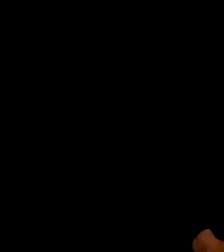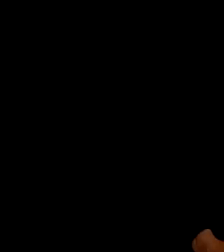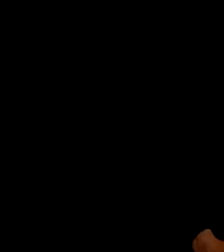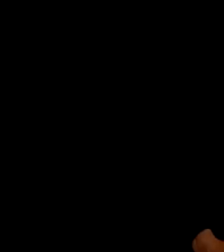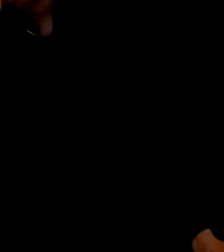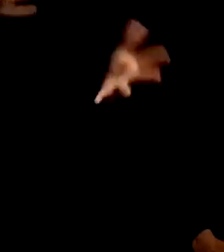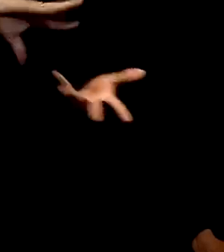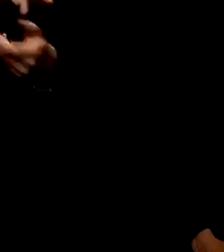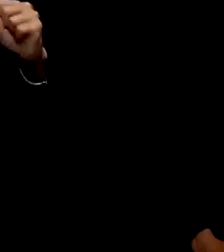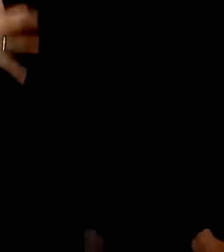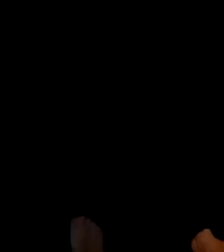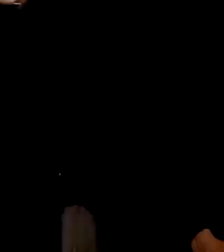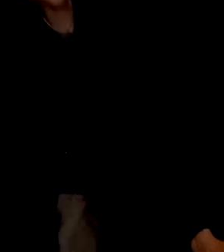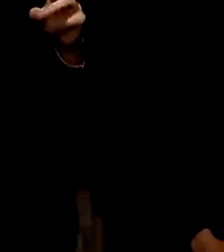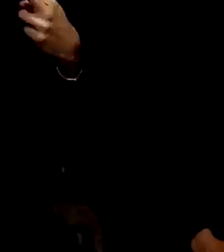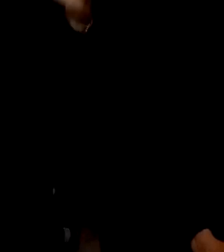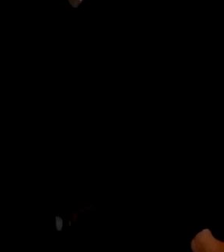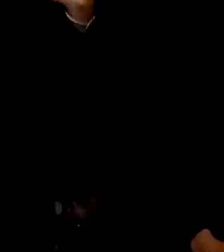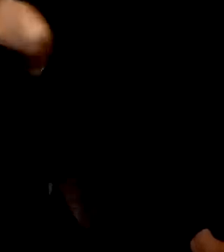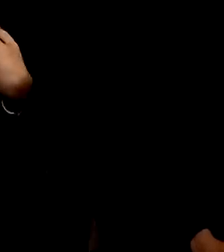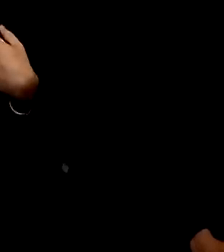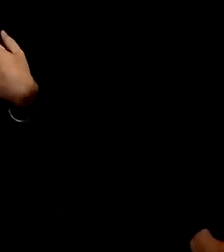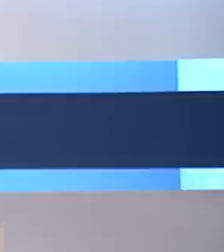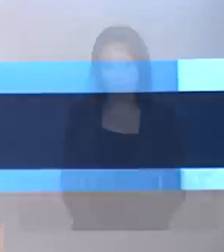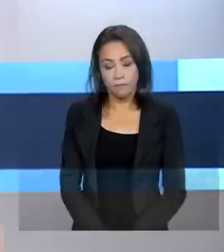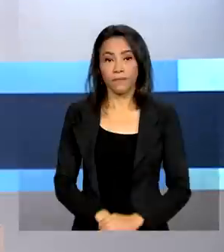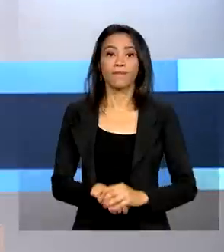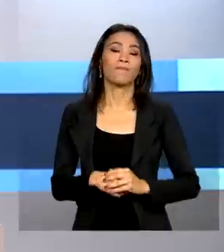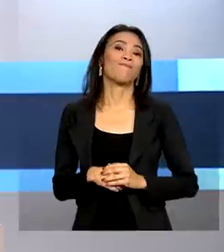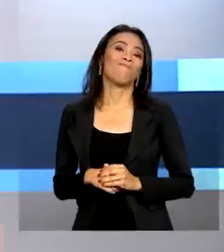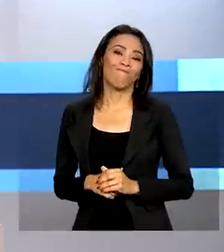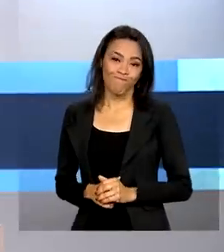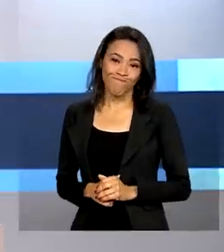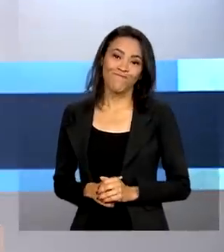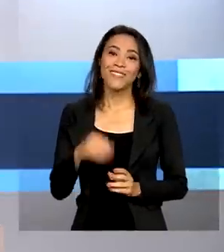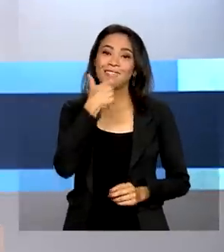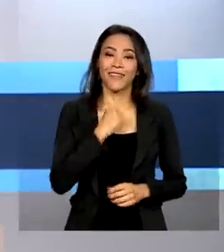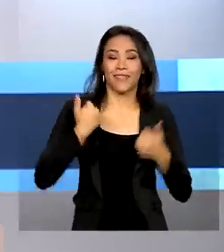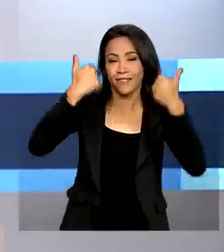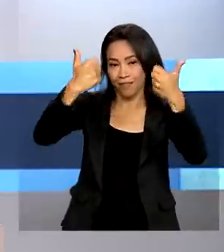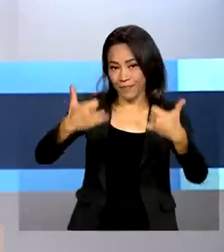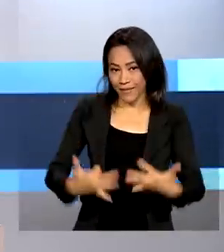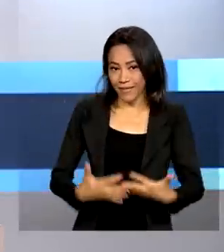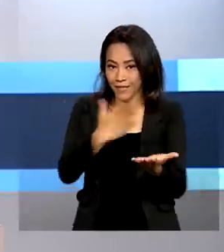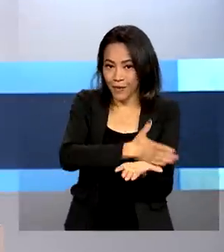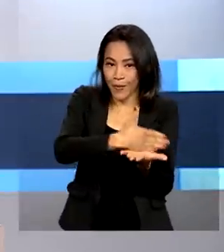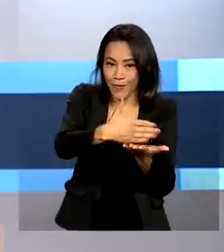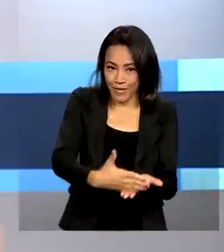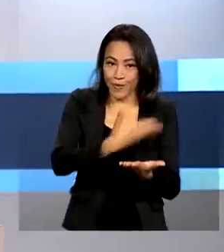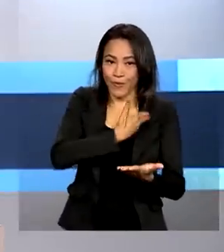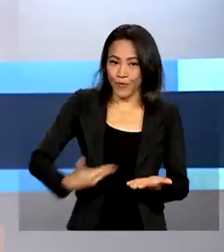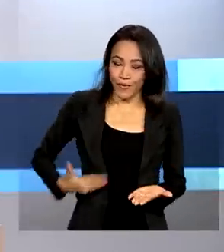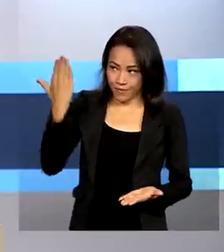responsabilidade mas principalmente com prioridade social e quem comenta esse início de governo é o cientista